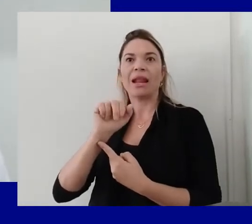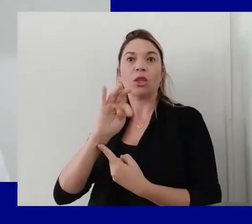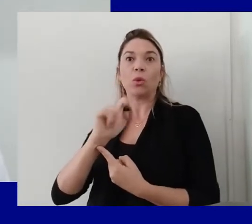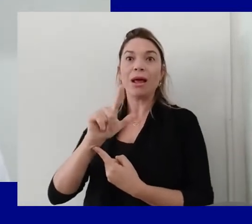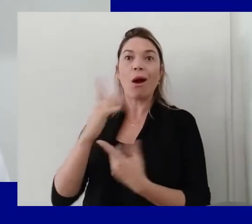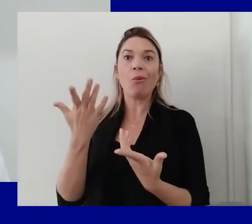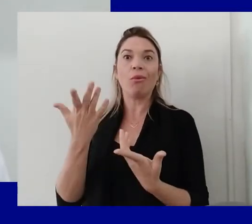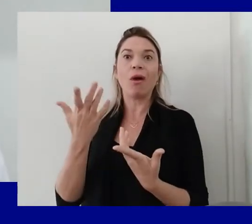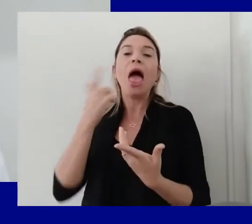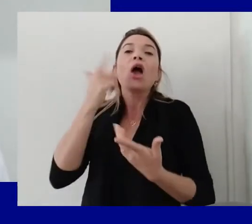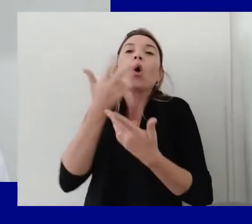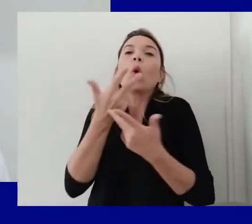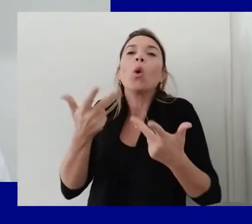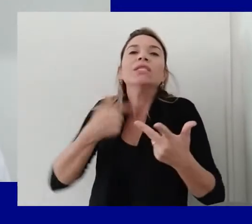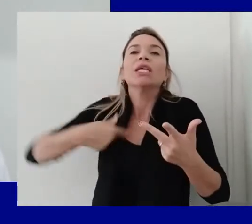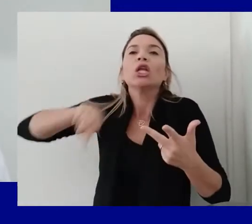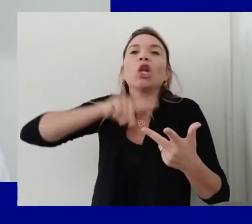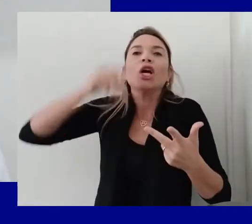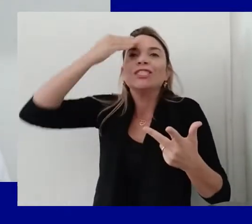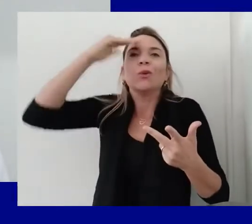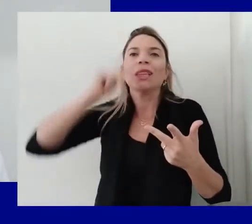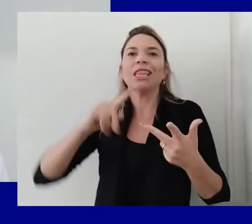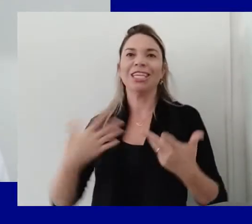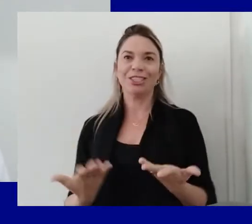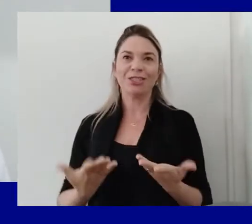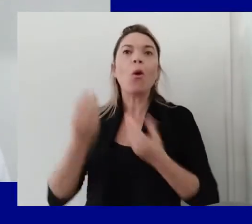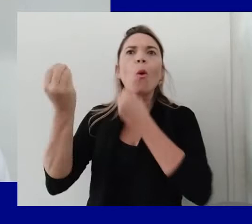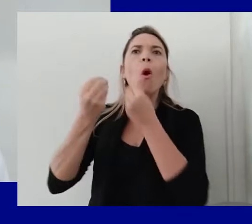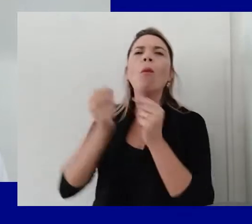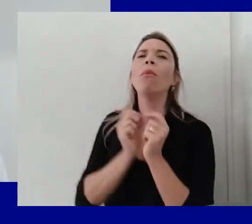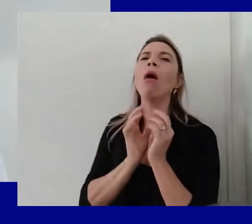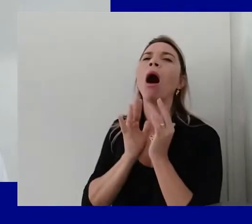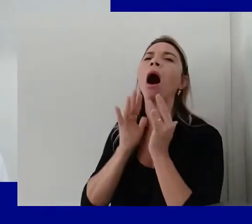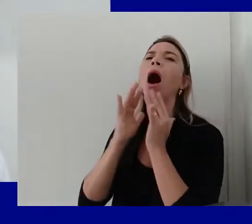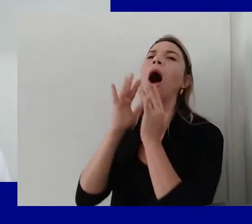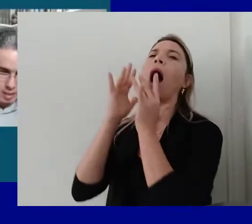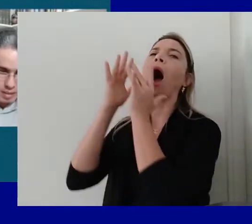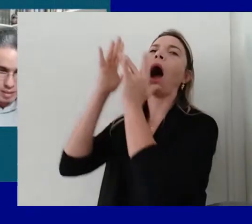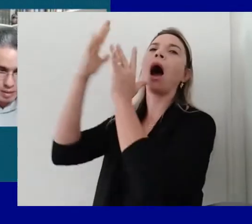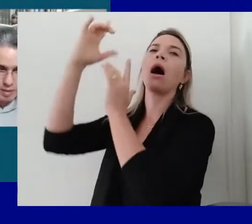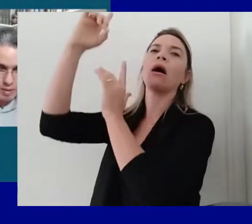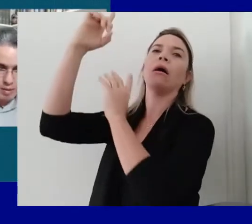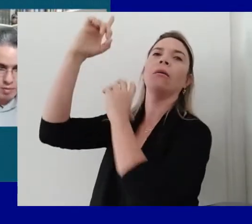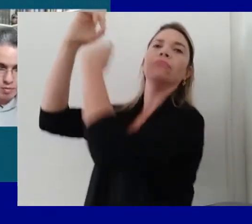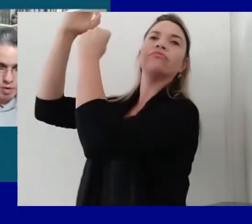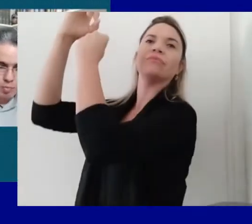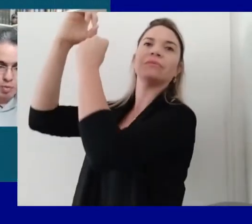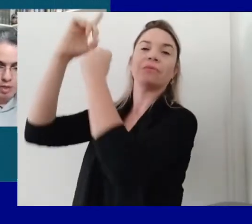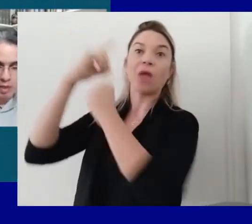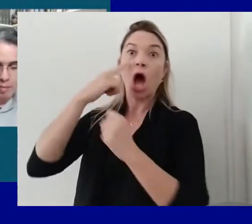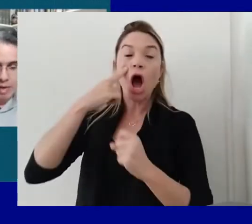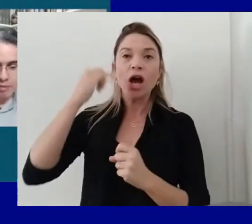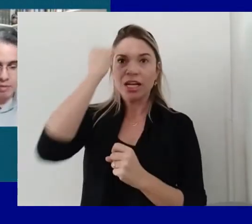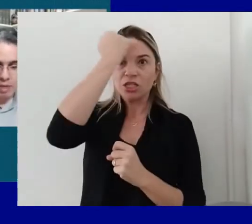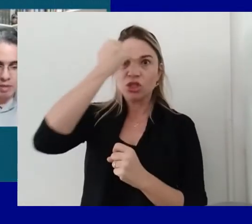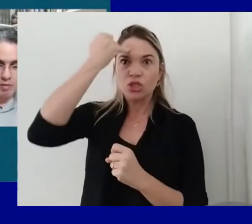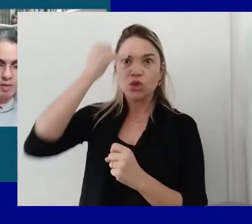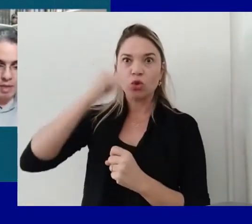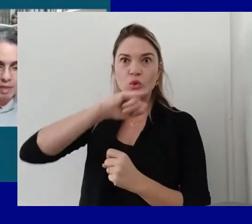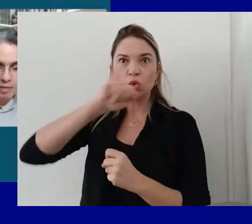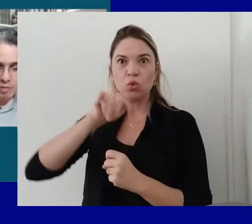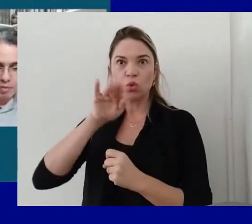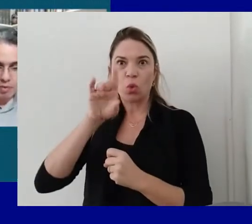Bíblia, versículo 20 da epístola de Judas, diz assim: Vós, porém,